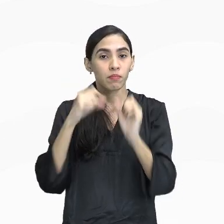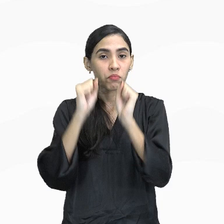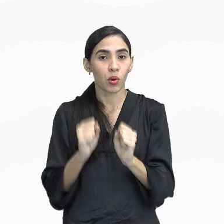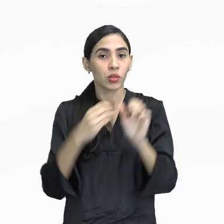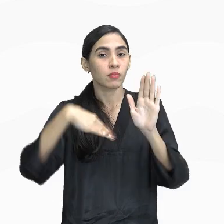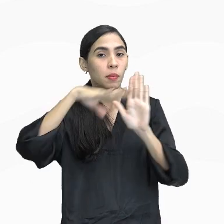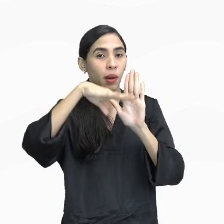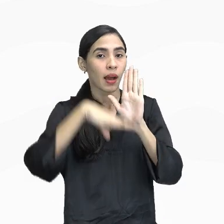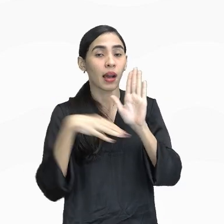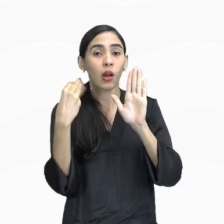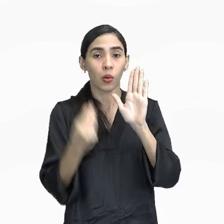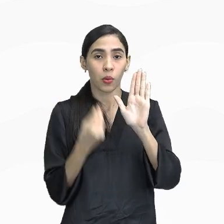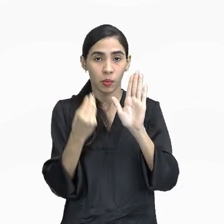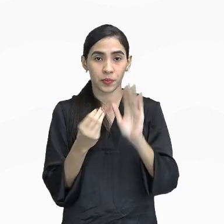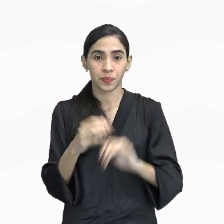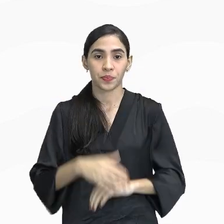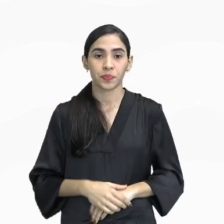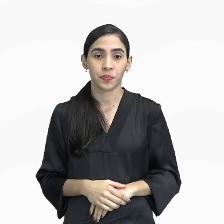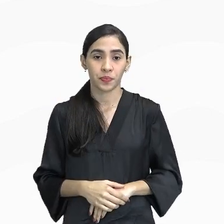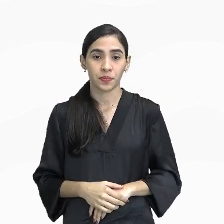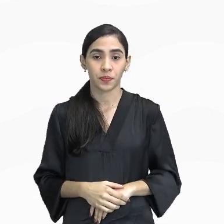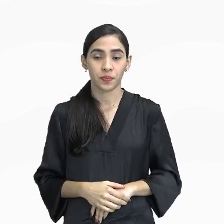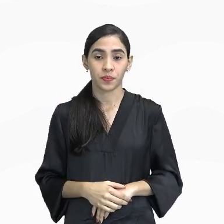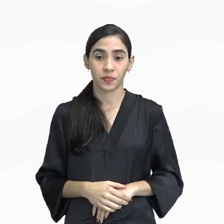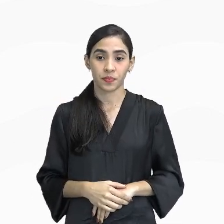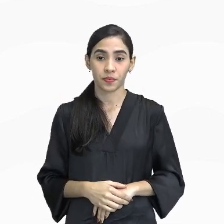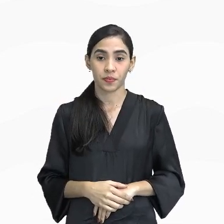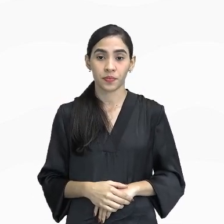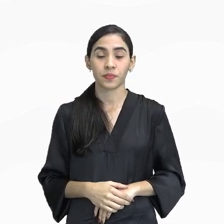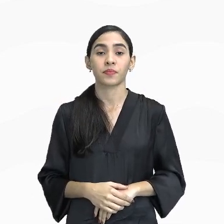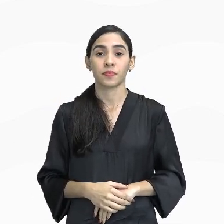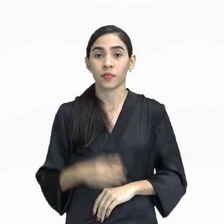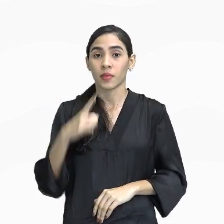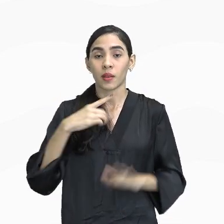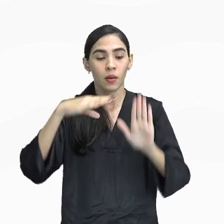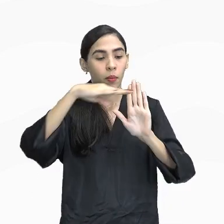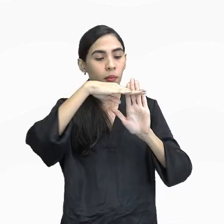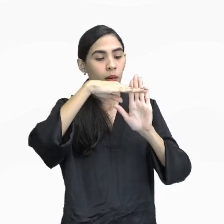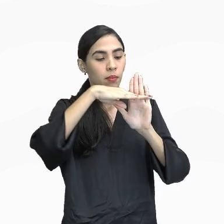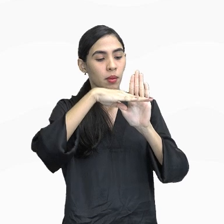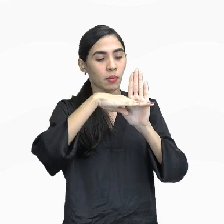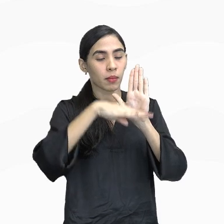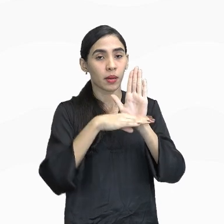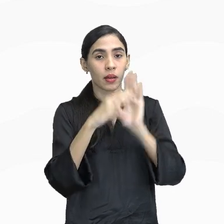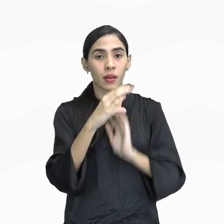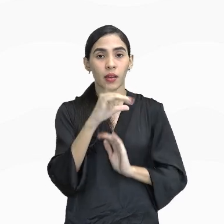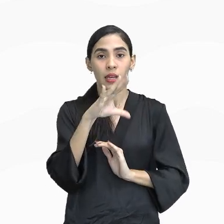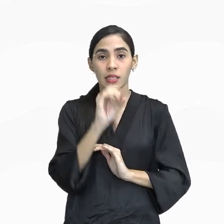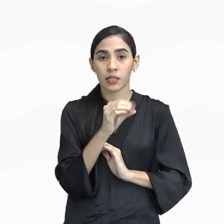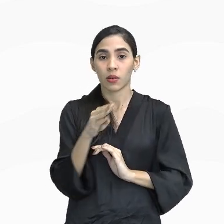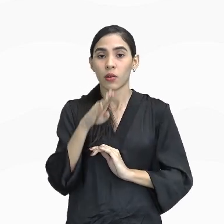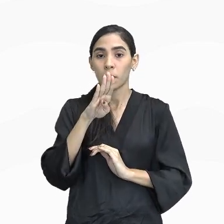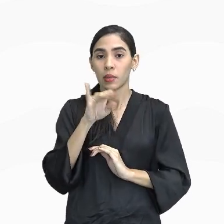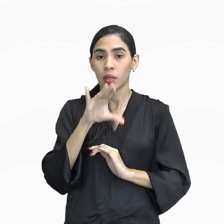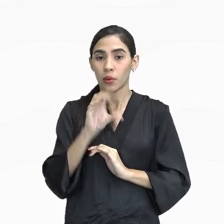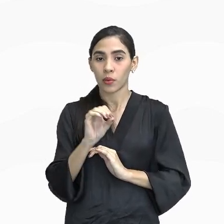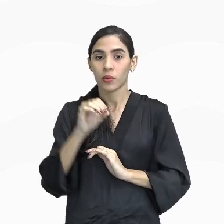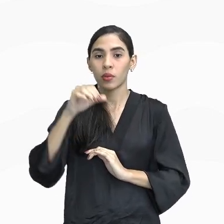da seguinte forma. Então nós temos aí a classificação dos ciclos biogeoquímicos, dê uma olhada.